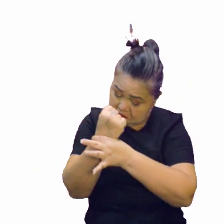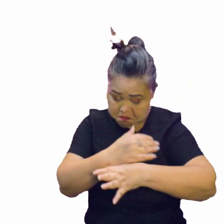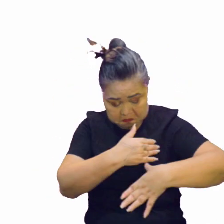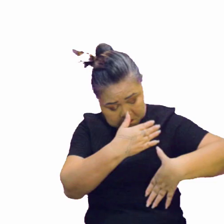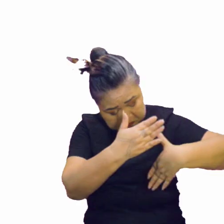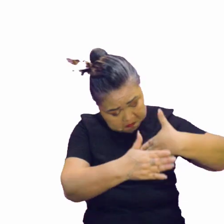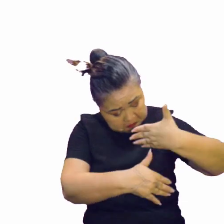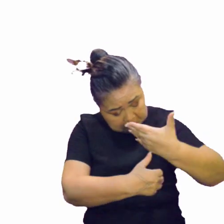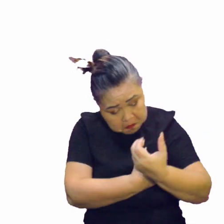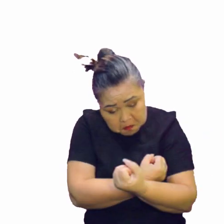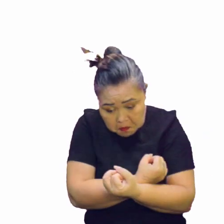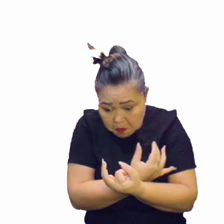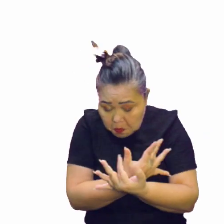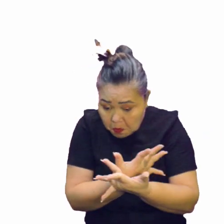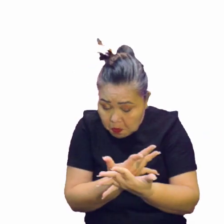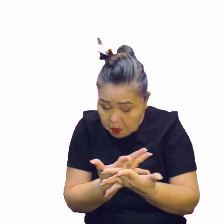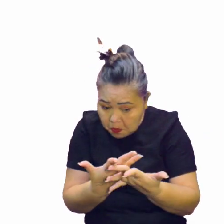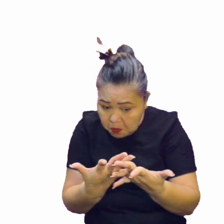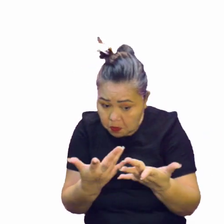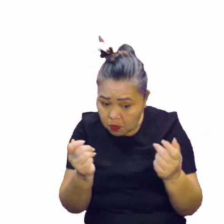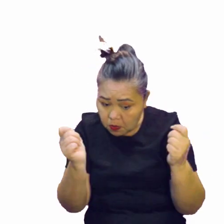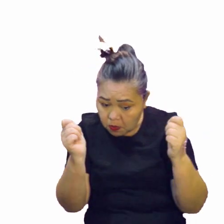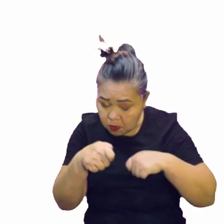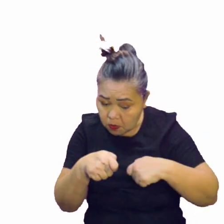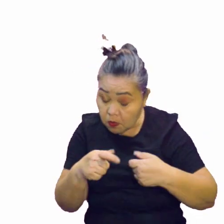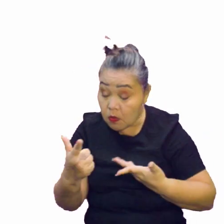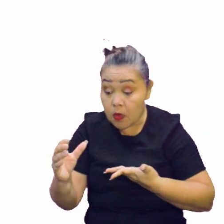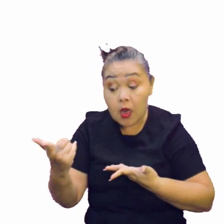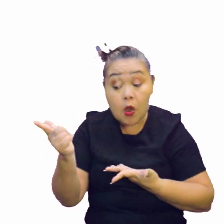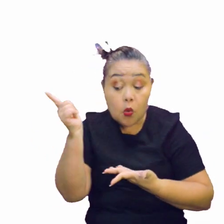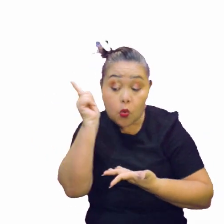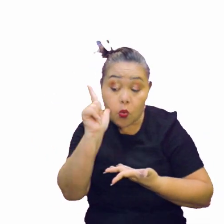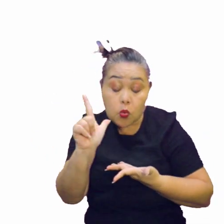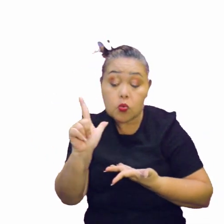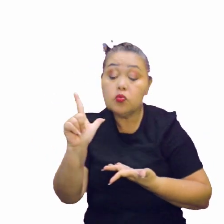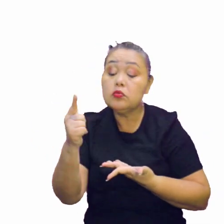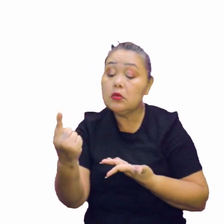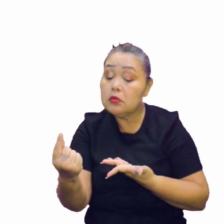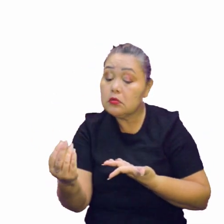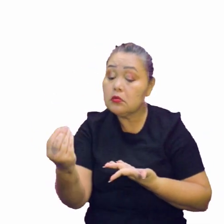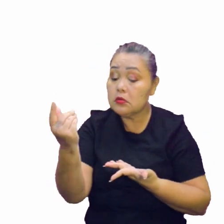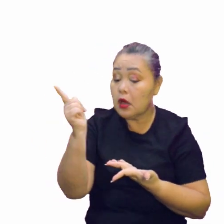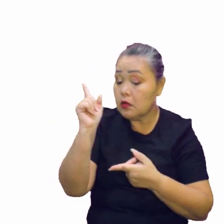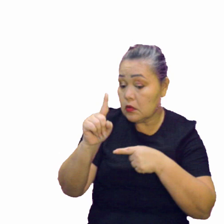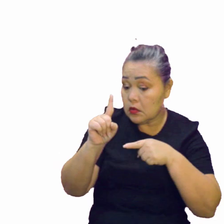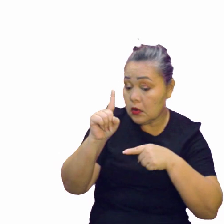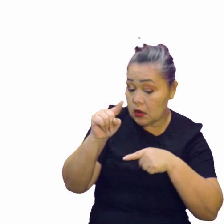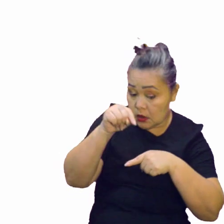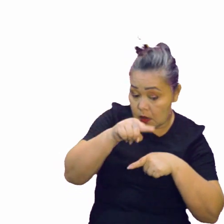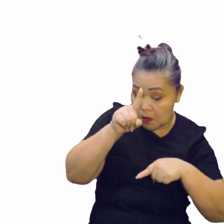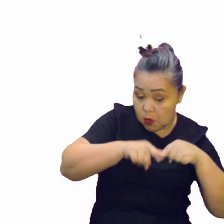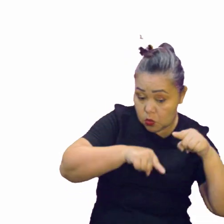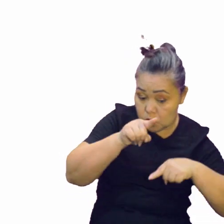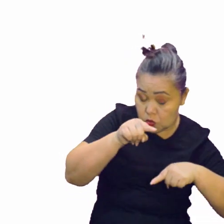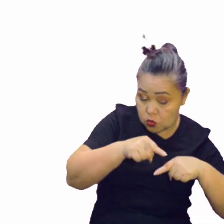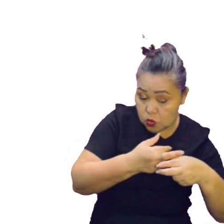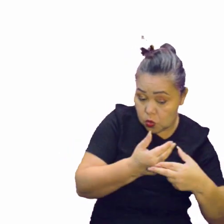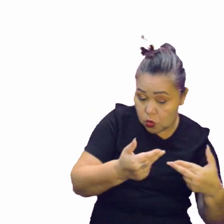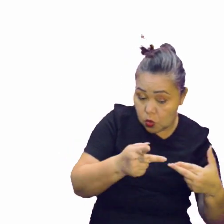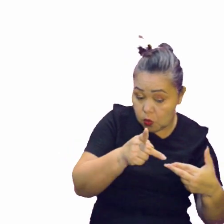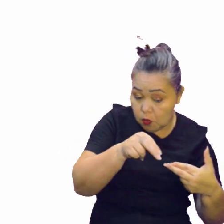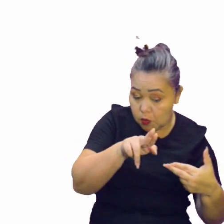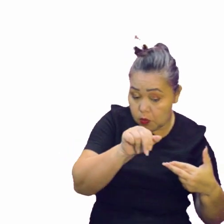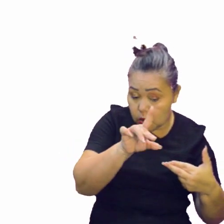produção, viabilidade econômica de produtos que são produtos